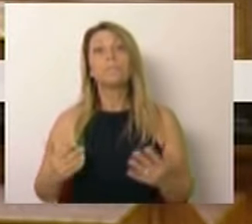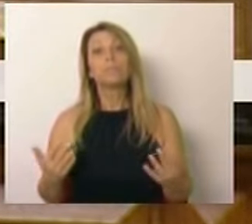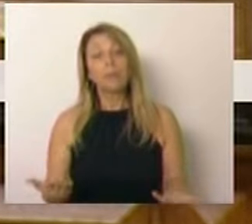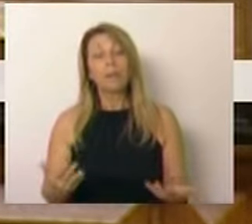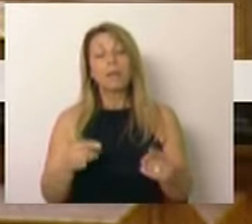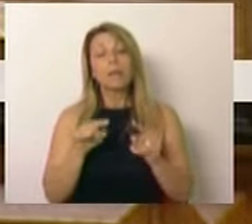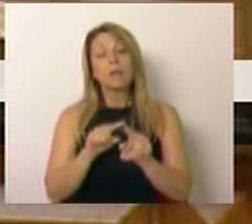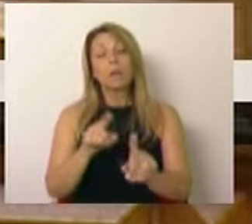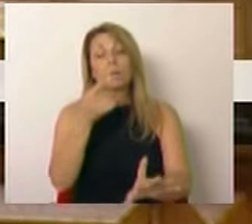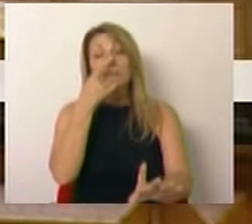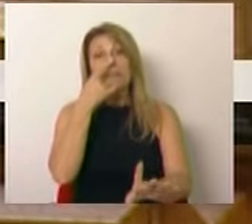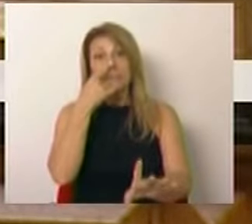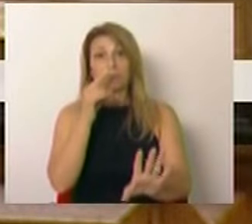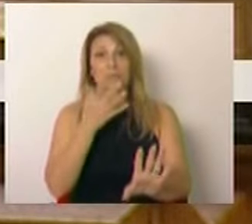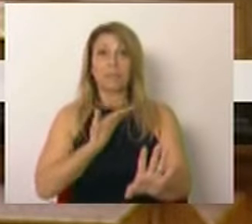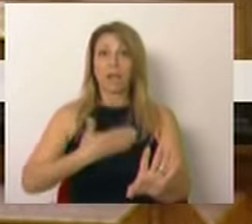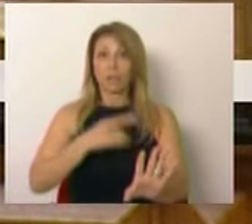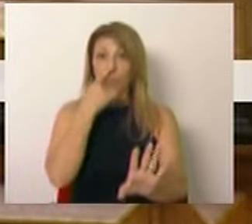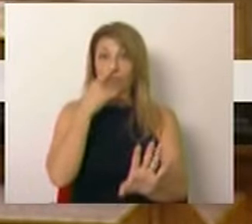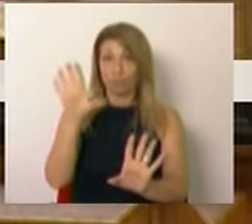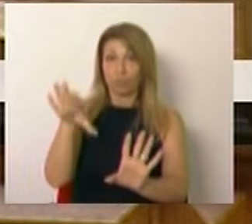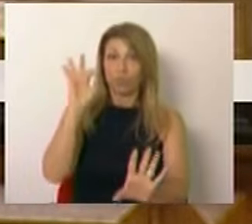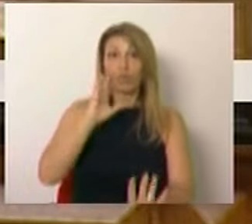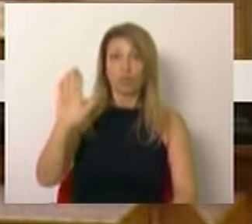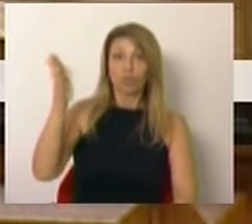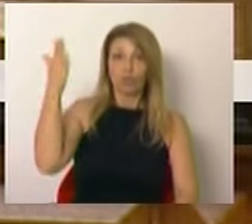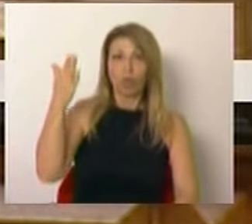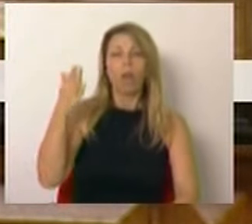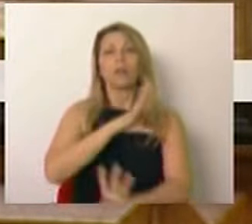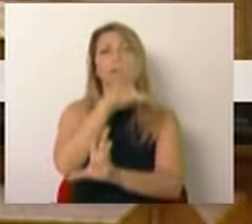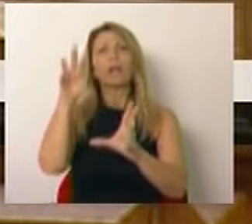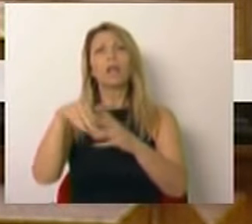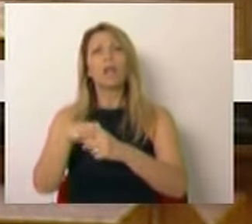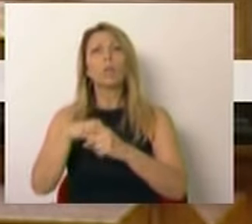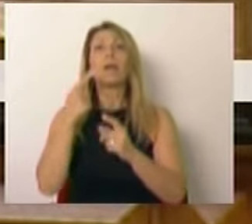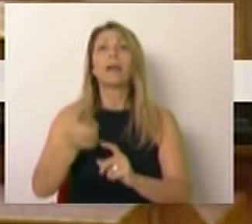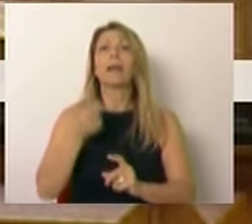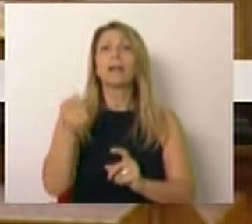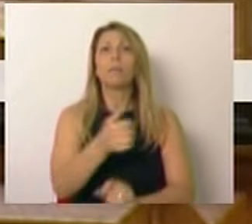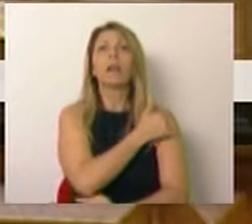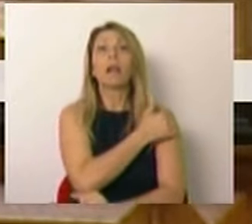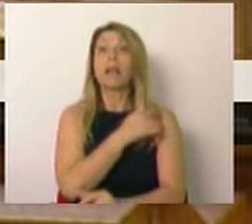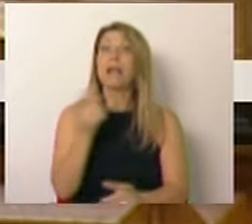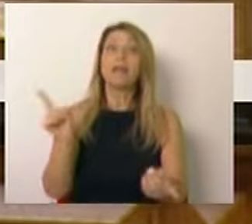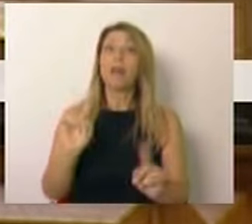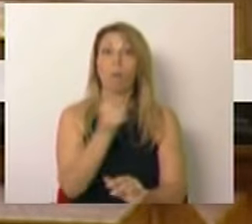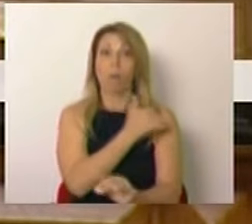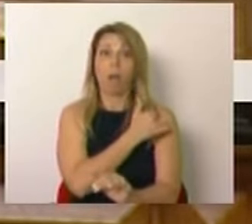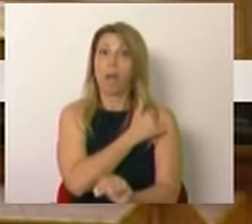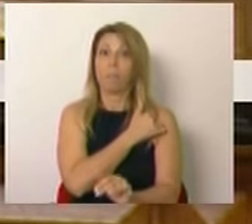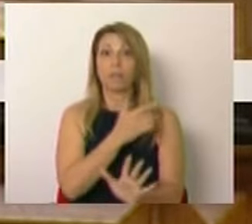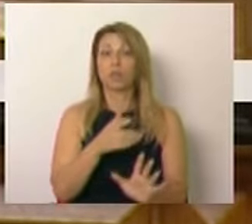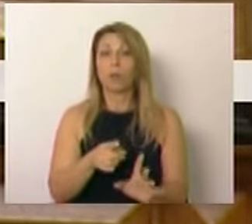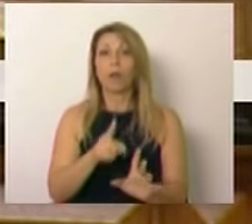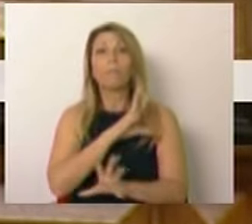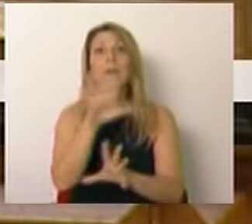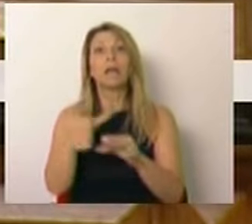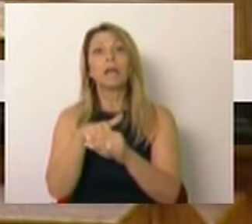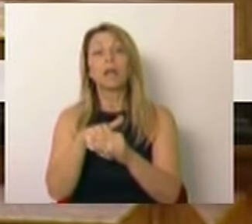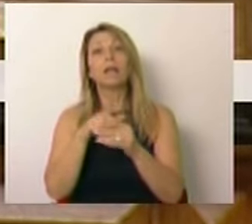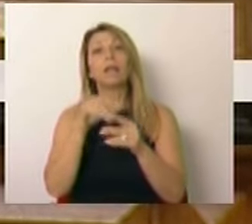direito de preferência, nestas circunstâncias, abrangesse o arrendamento habitacional e não habitacional para integrar também aqui